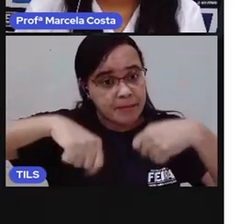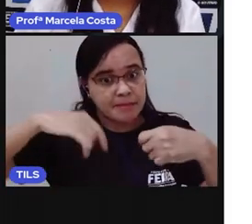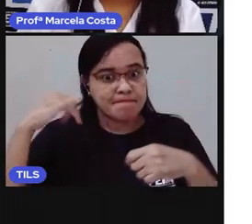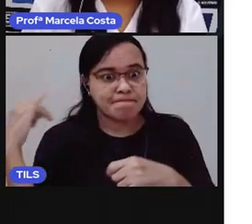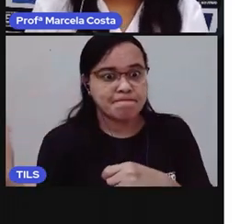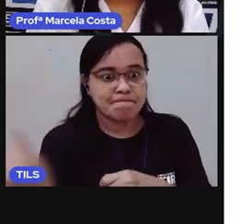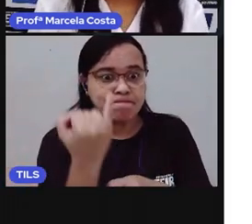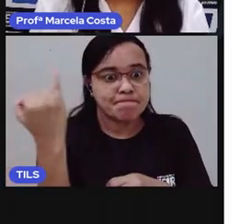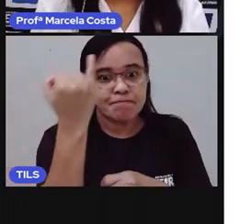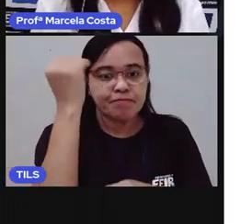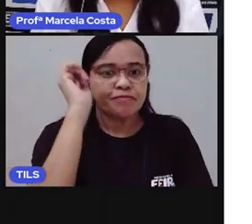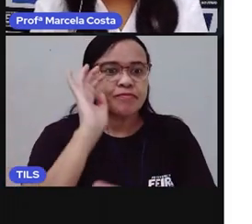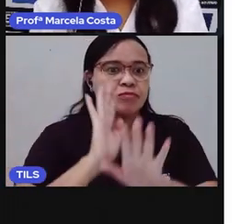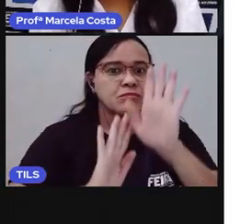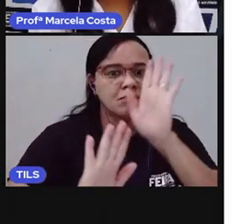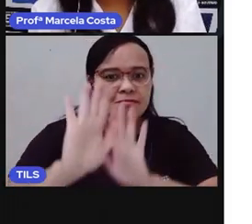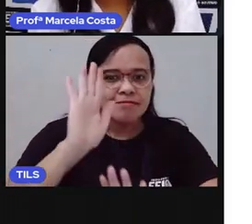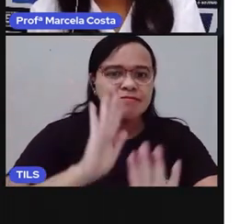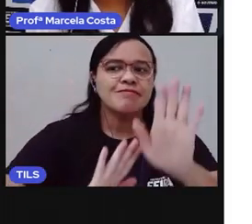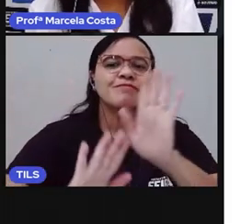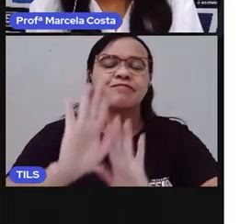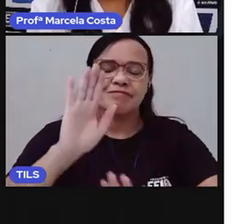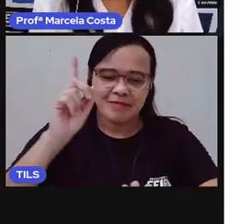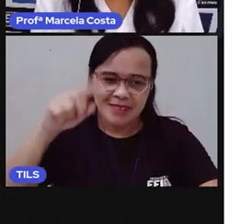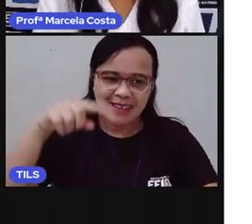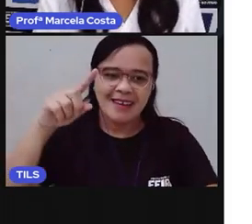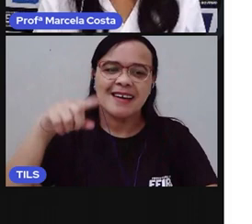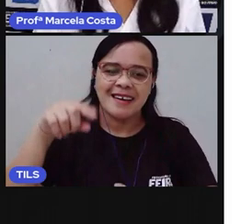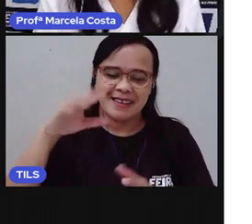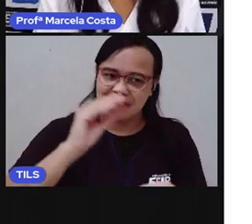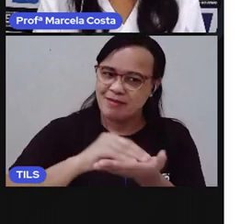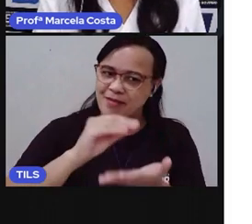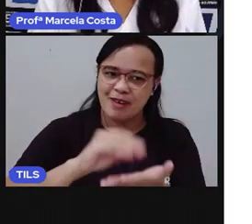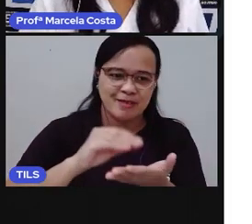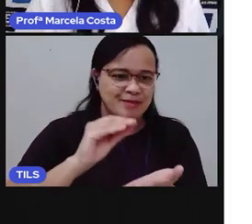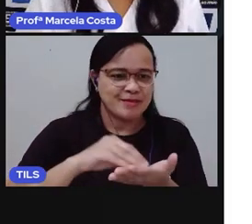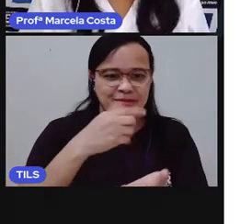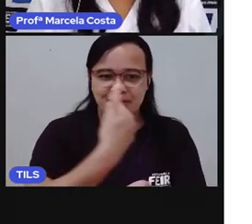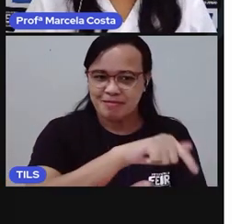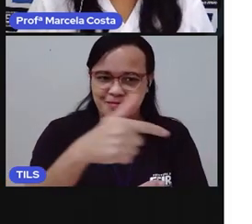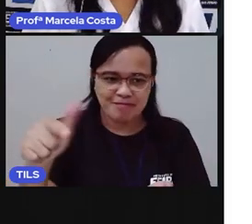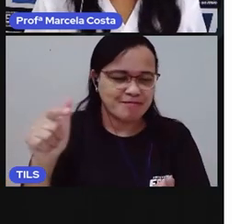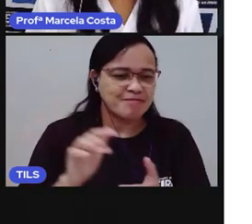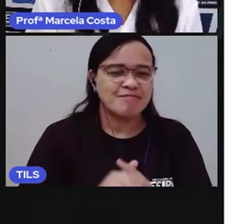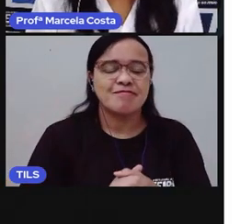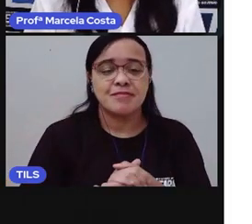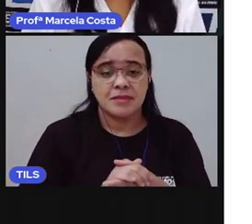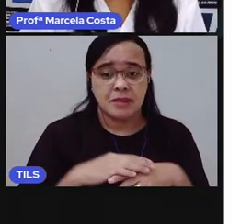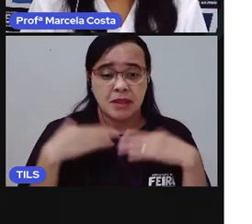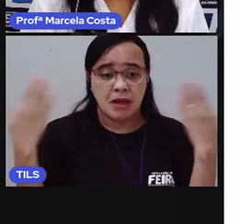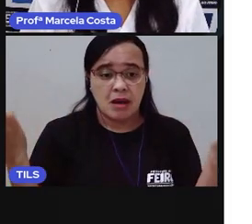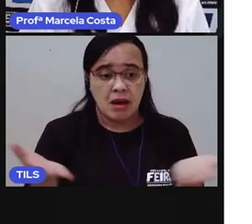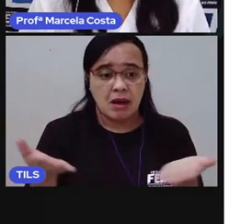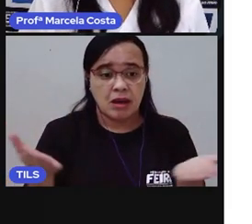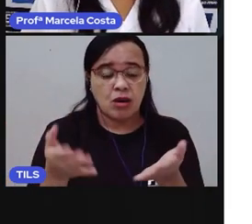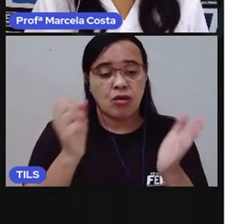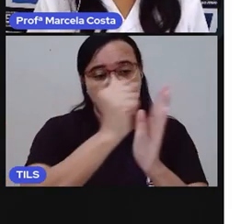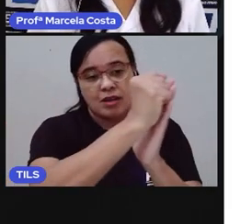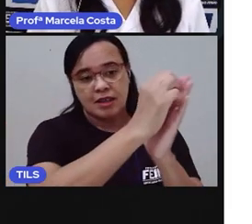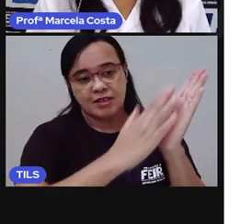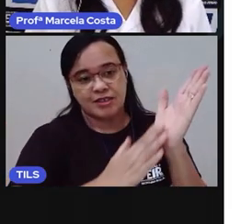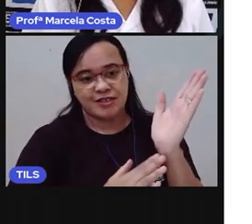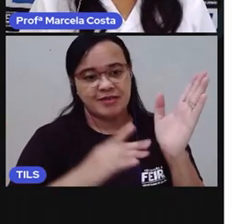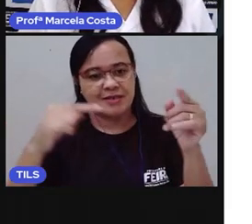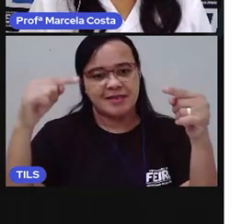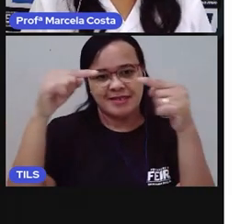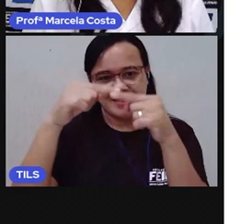20 dentes aí na sua boca para você não sentir falta e vamos agora atividade